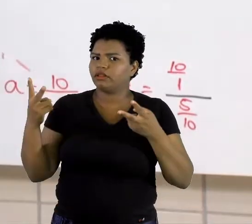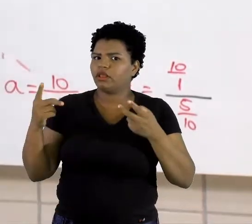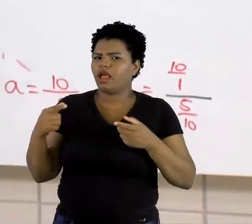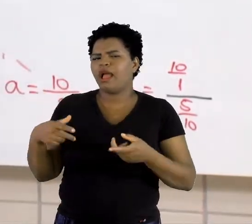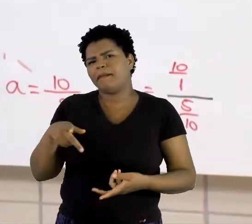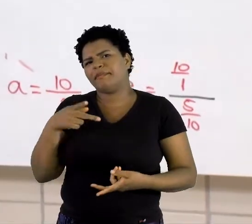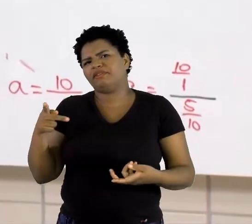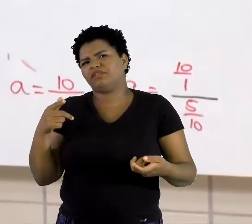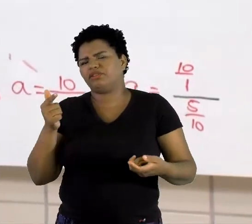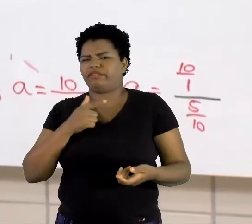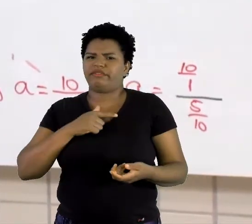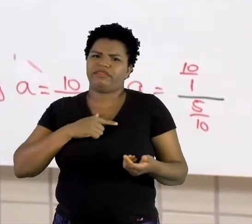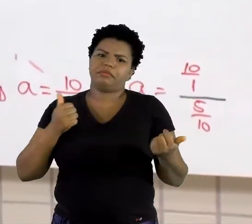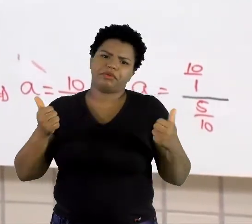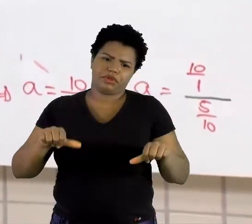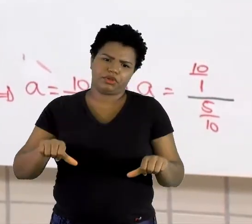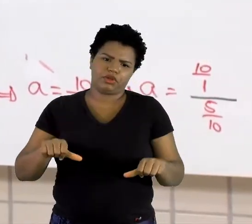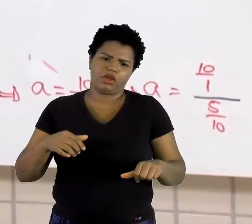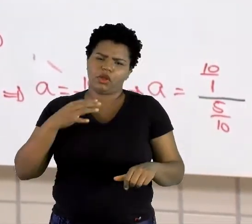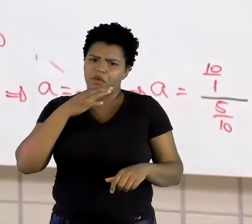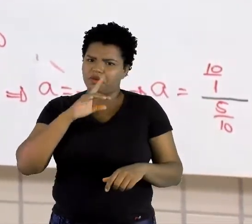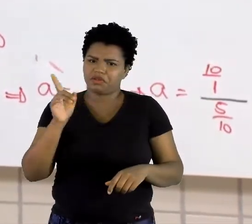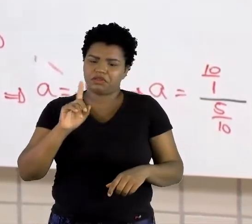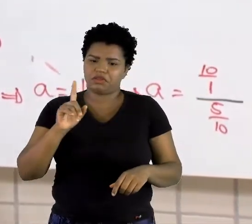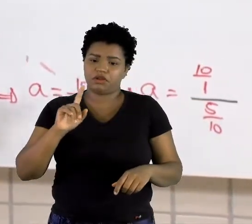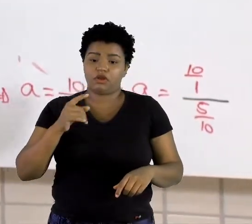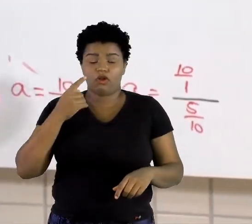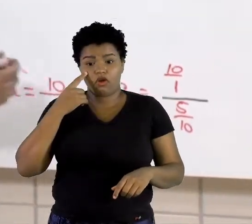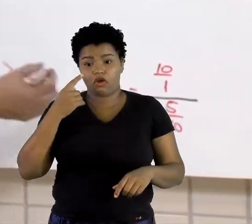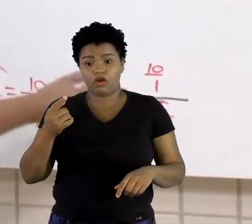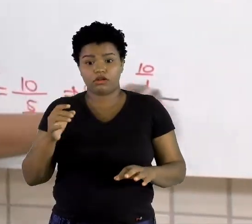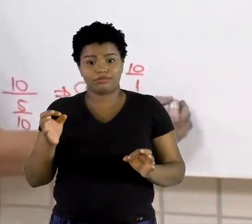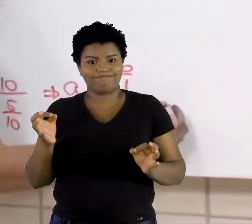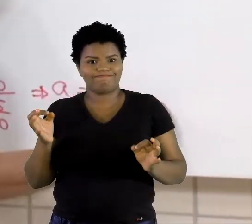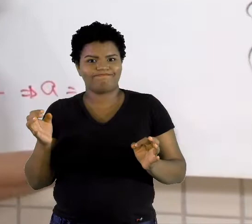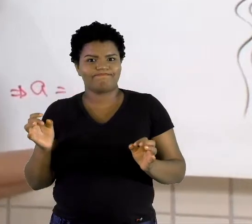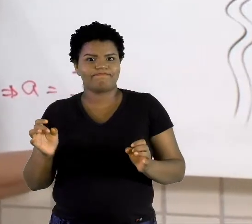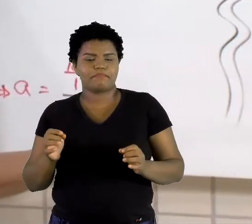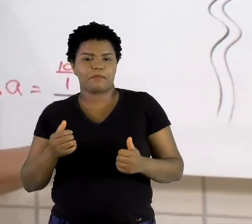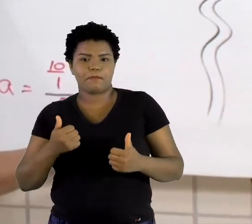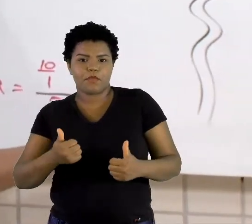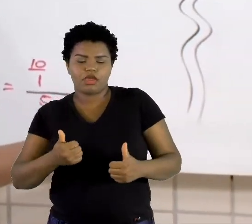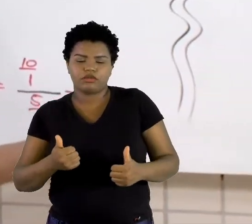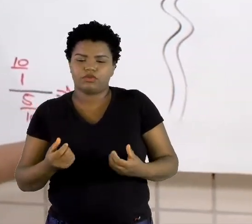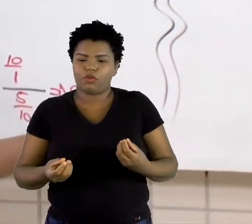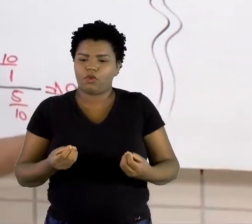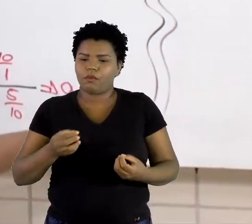muito pior. Acho que não. Olha que massa, como é que se resolve a divisão de frações, para quem não lembra.